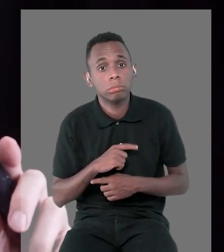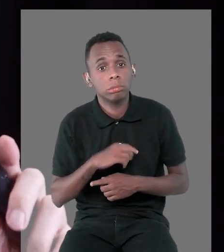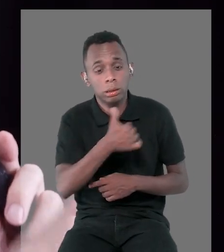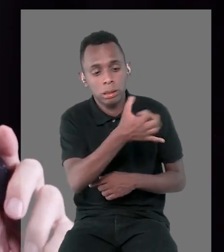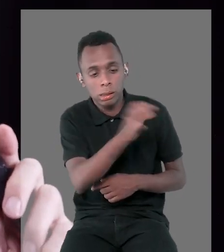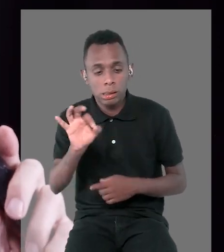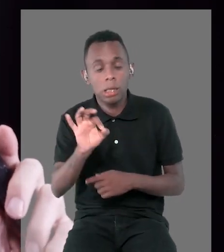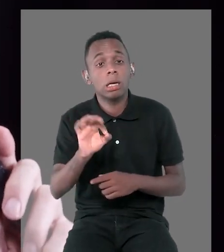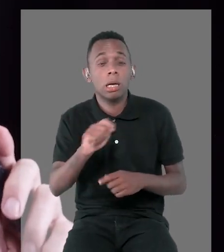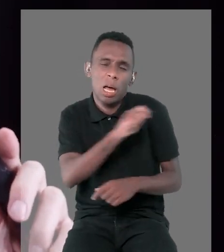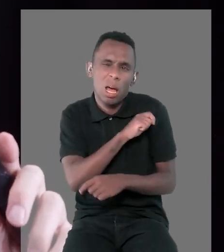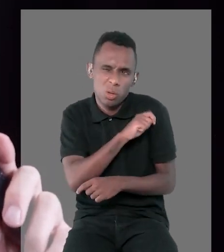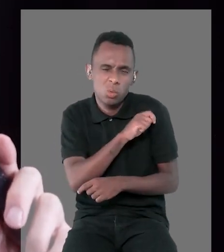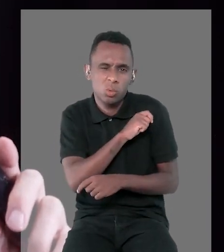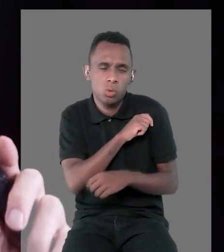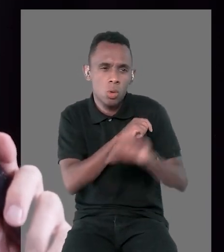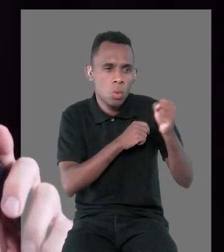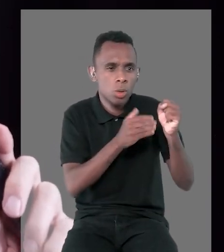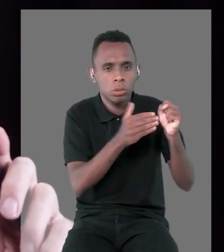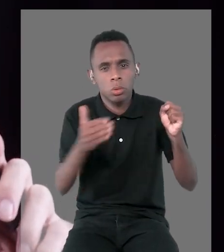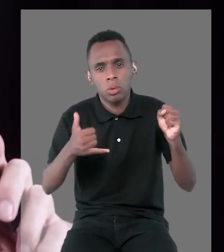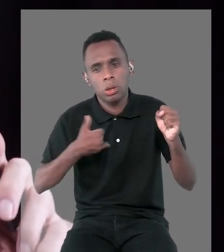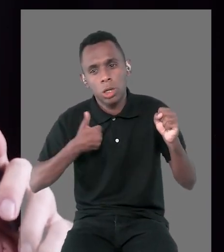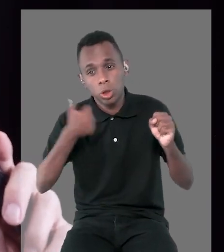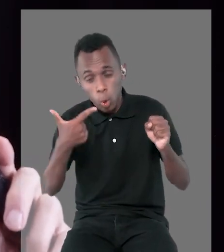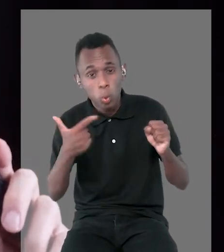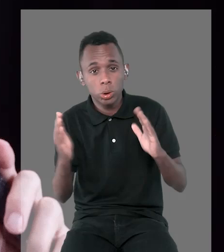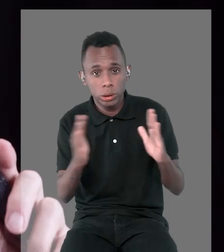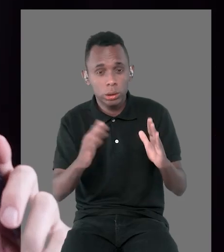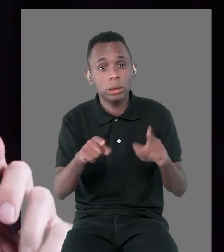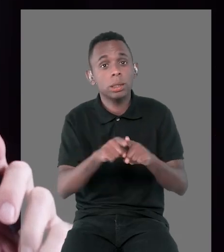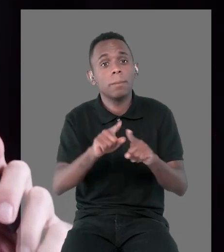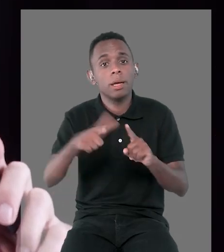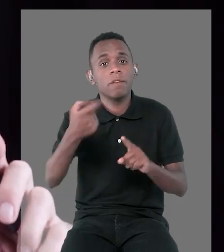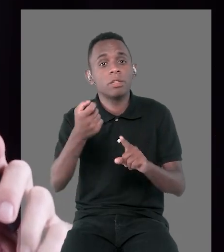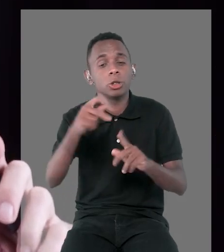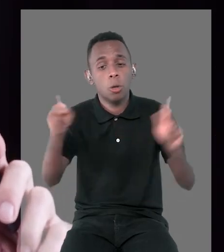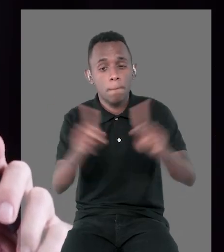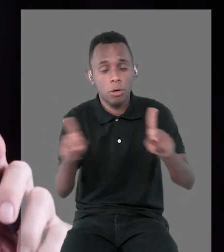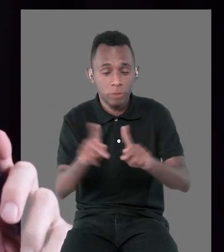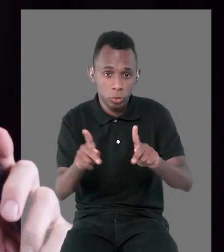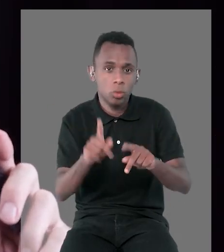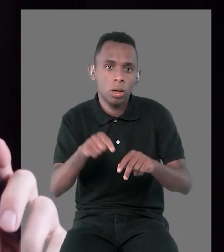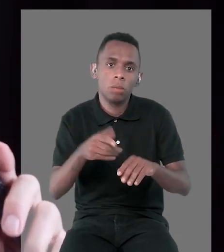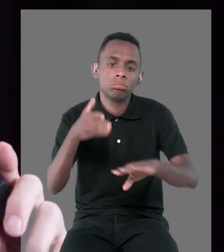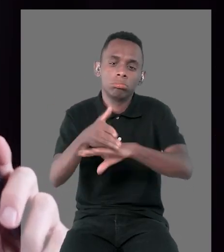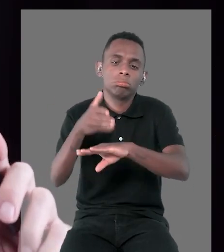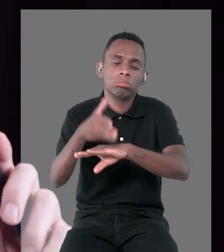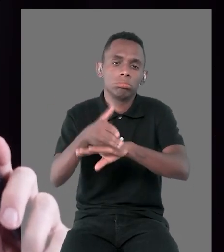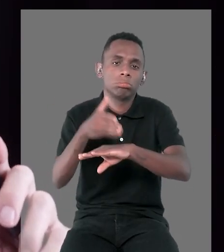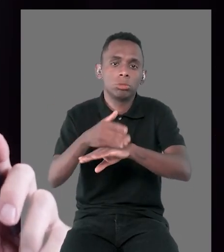100 alunos, se eu não me engano, de 8 a 12 anos, e 20 professores que frequentam o Instituto